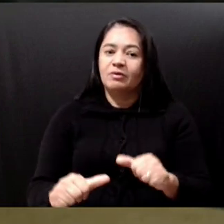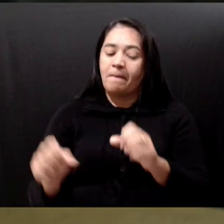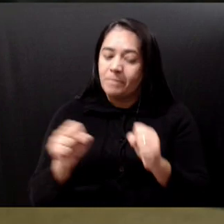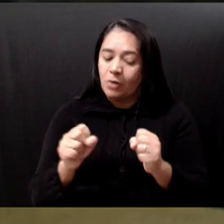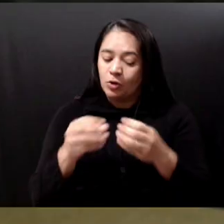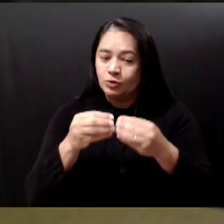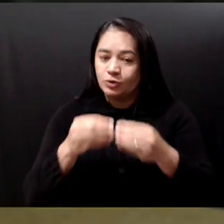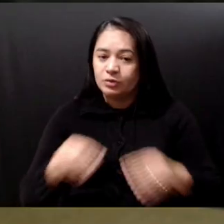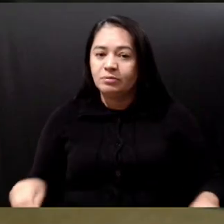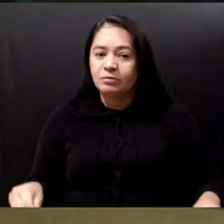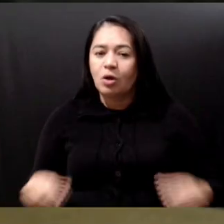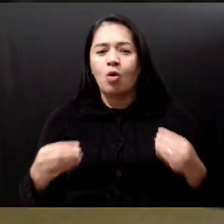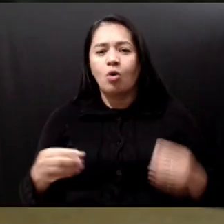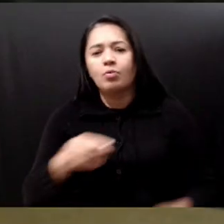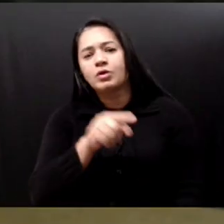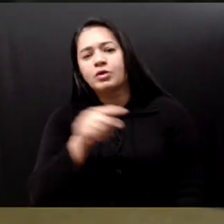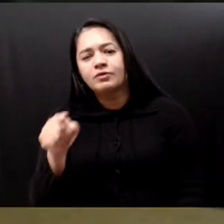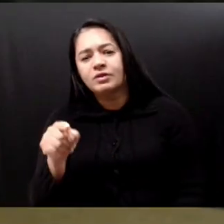você pode